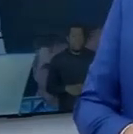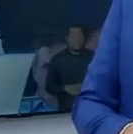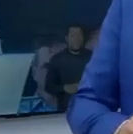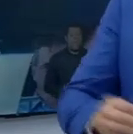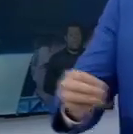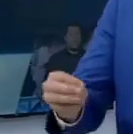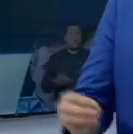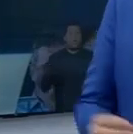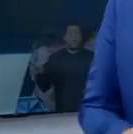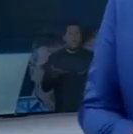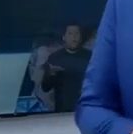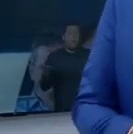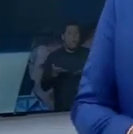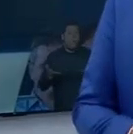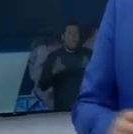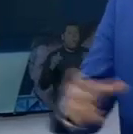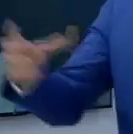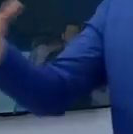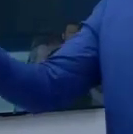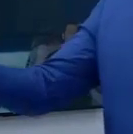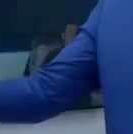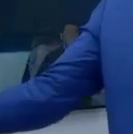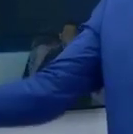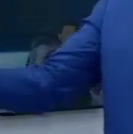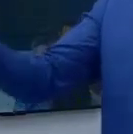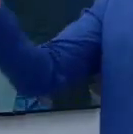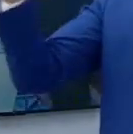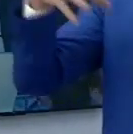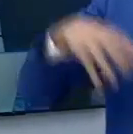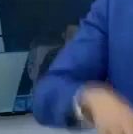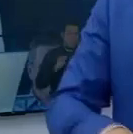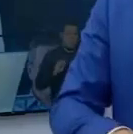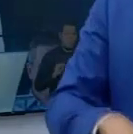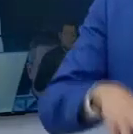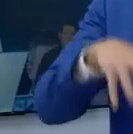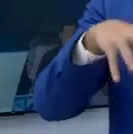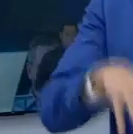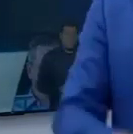produzido, readequado, né? Uma comissão da China vem para